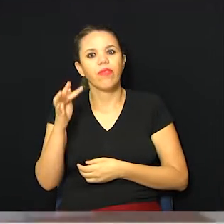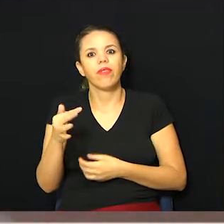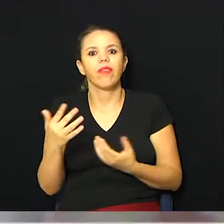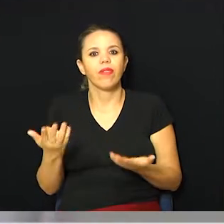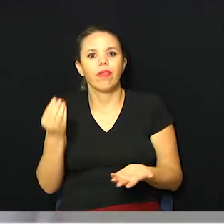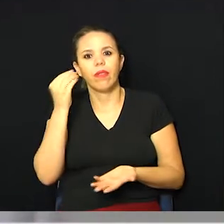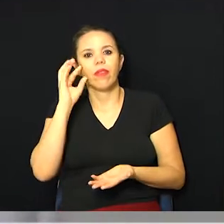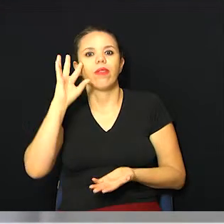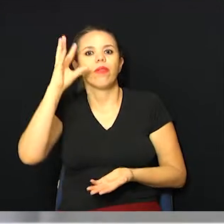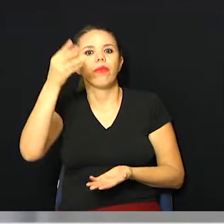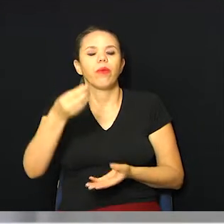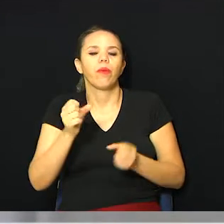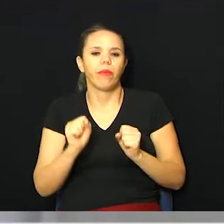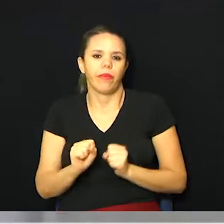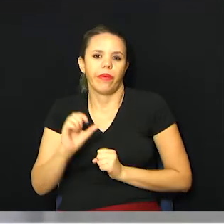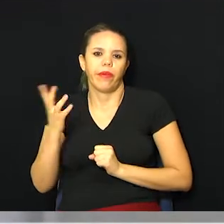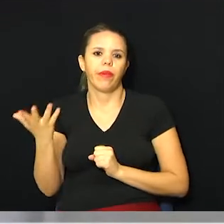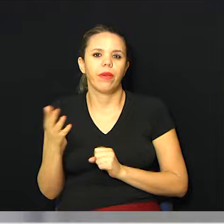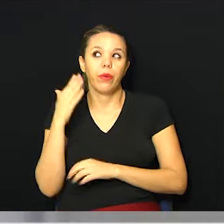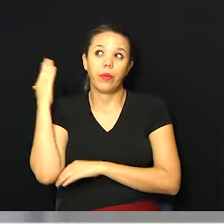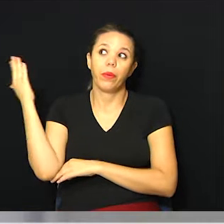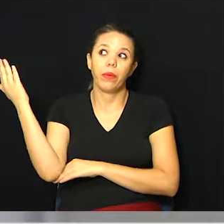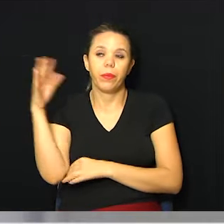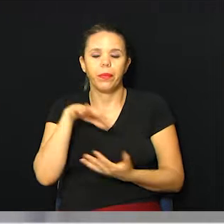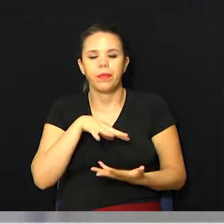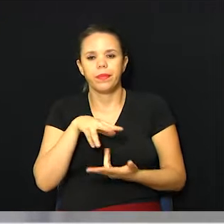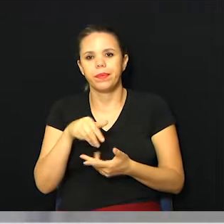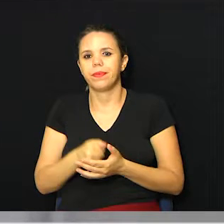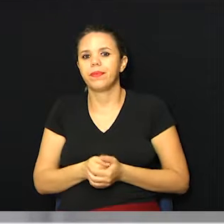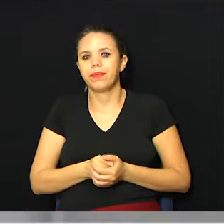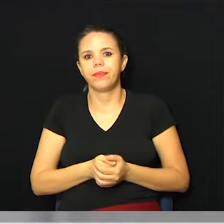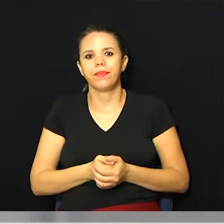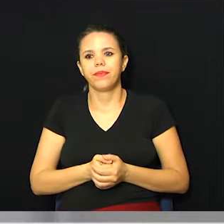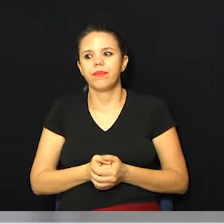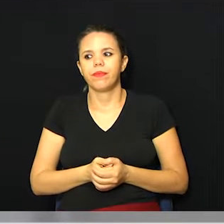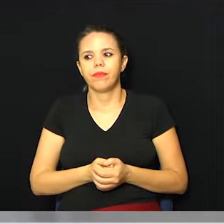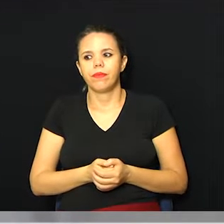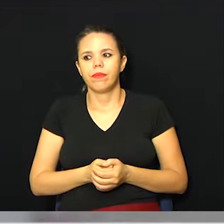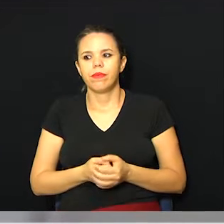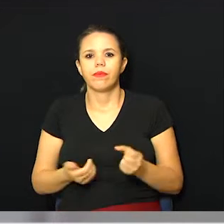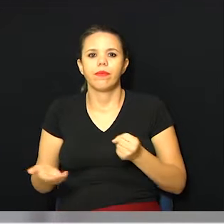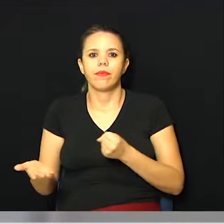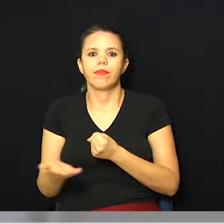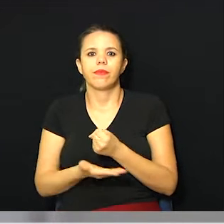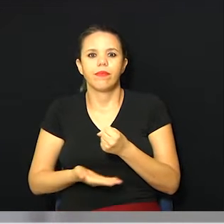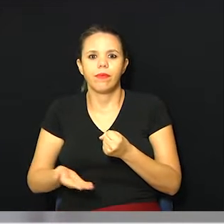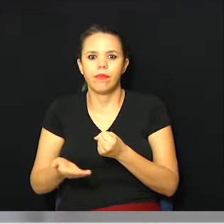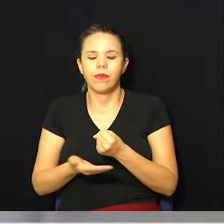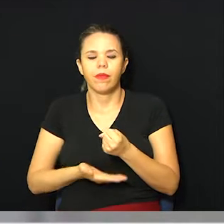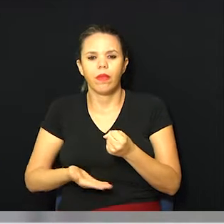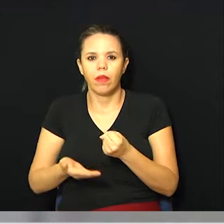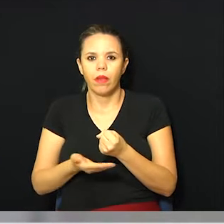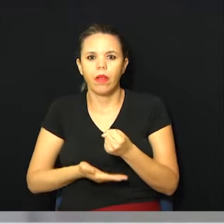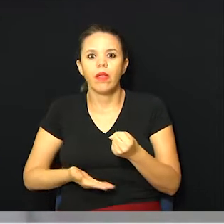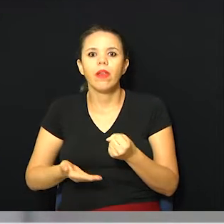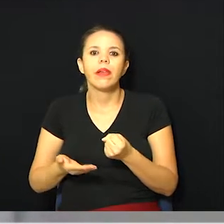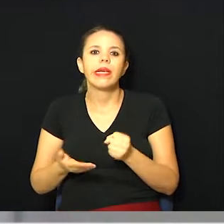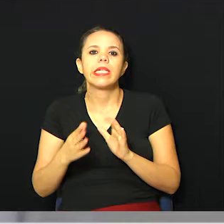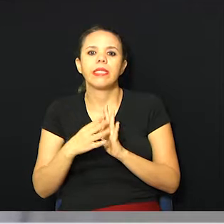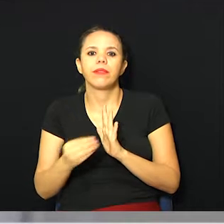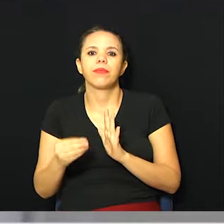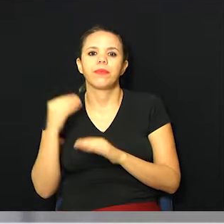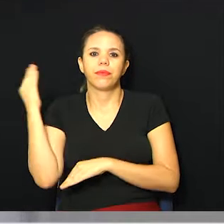entender o que pode acontecer com o clima do planeta, né? A gente se baseia nos chamados modelos